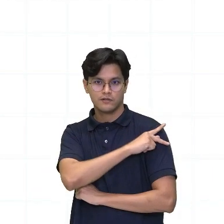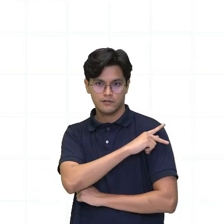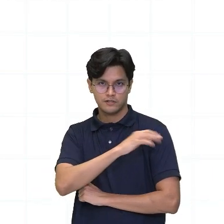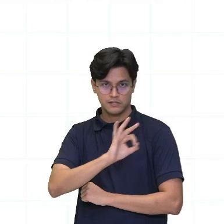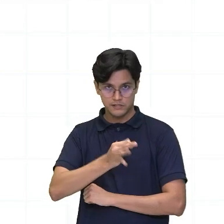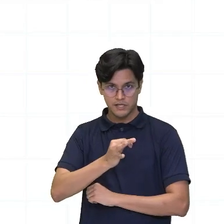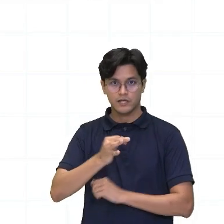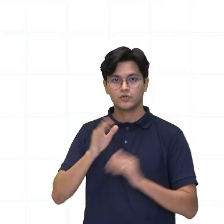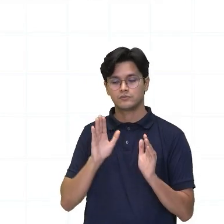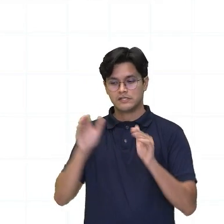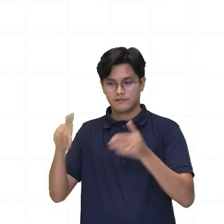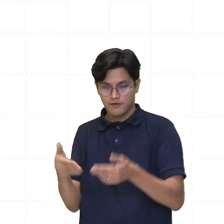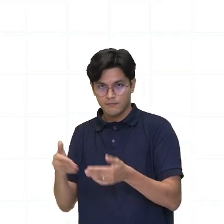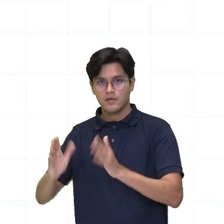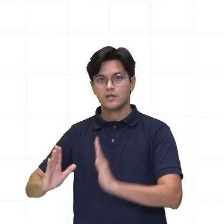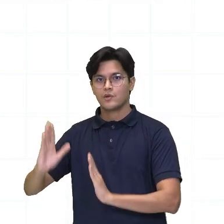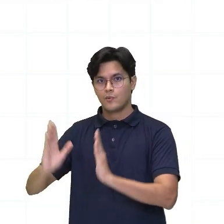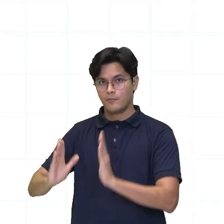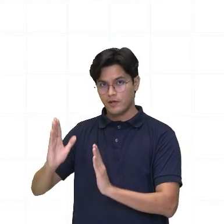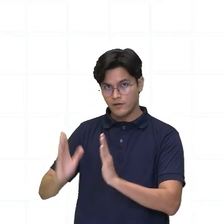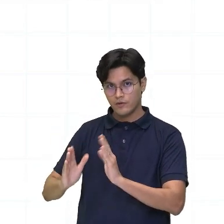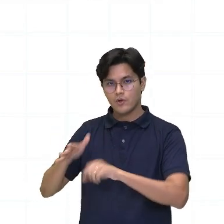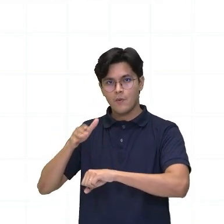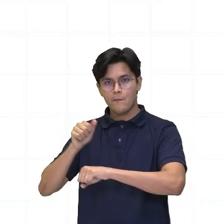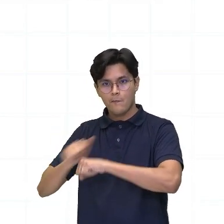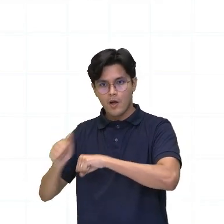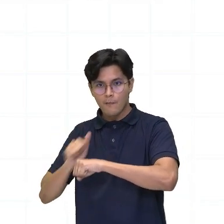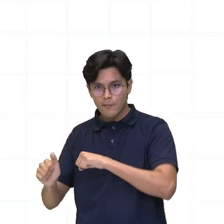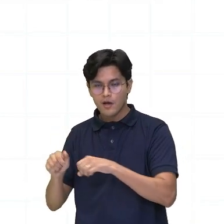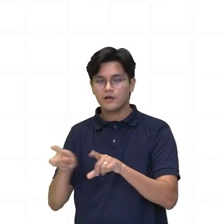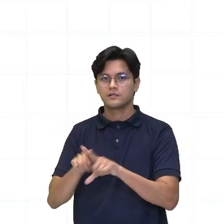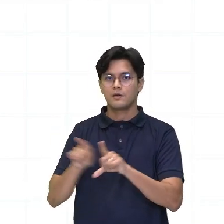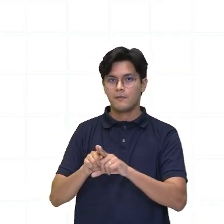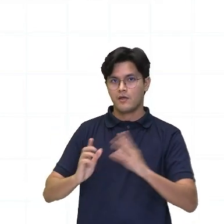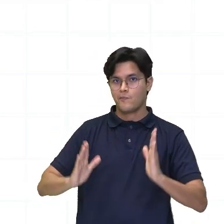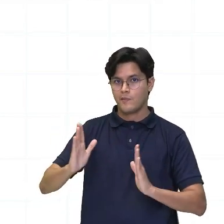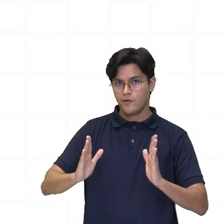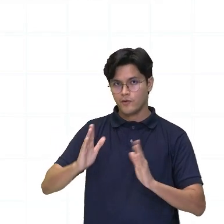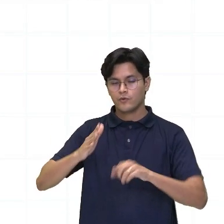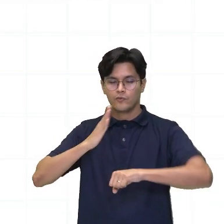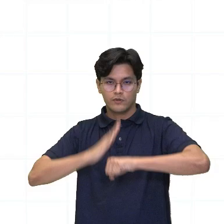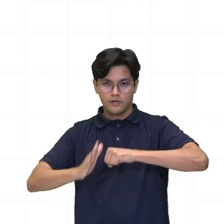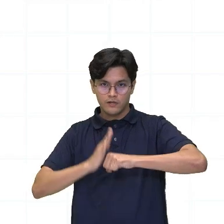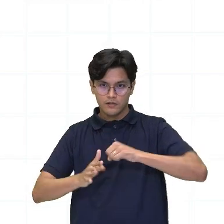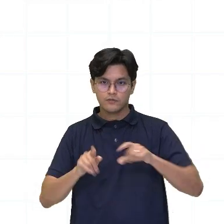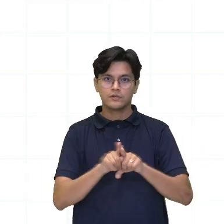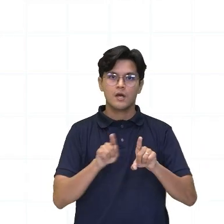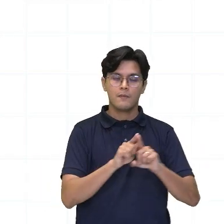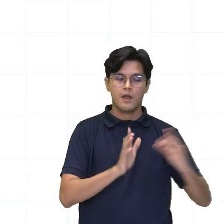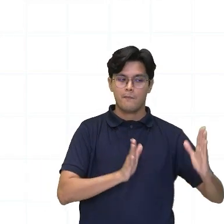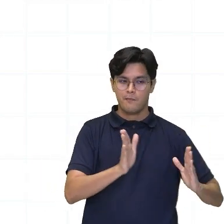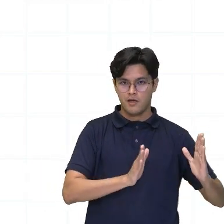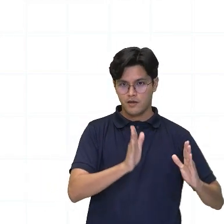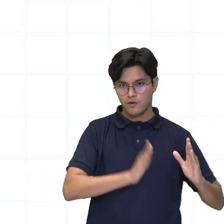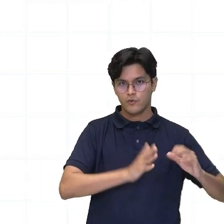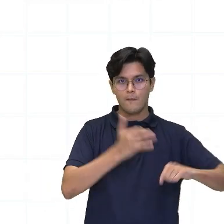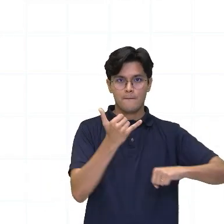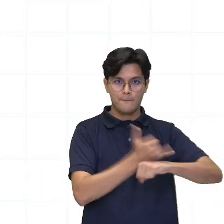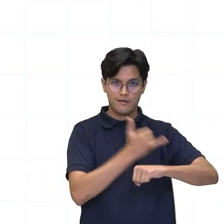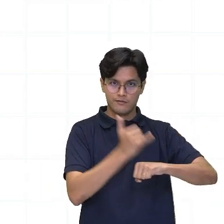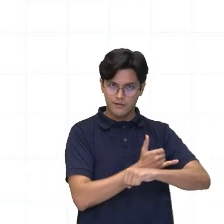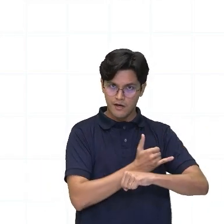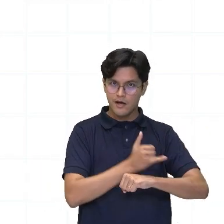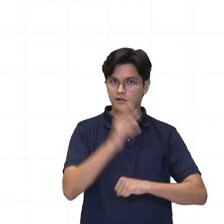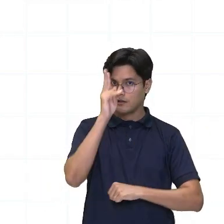paleolíticos, neolíticos e idade dos metais. Lembram que eu falei lá dos 3 períodos?